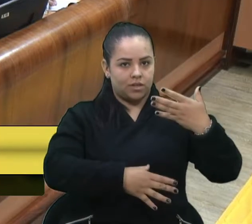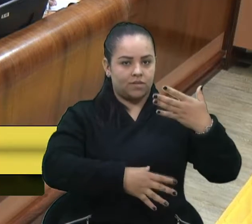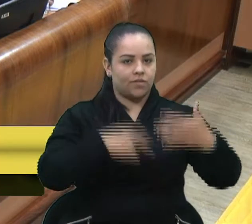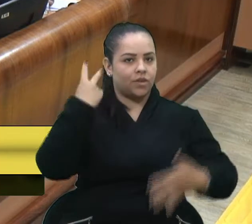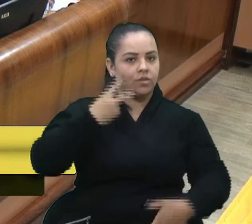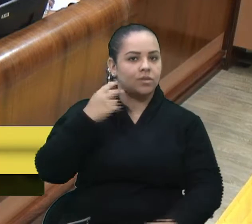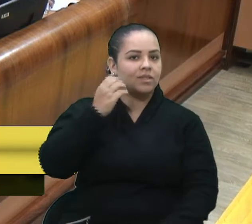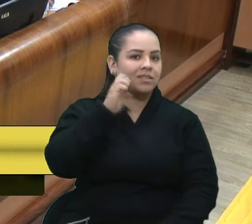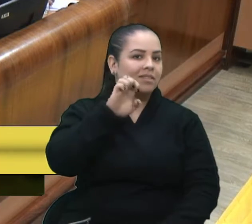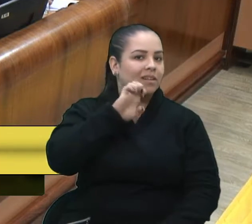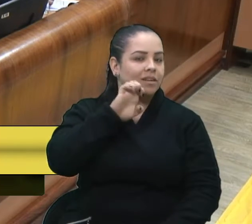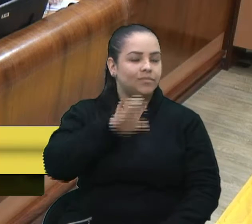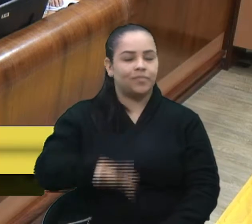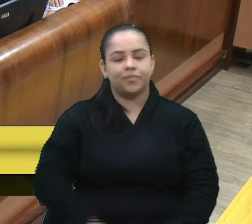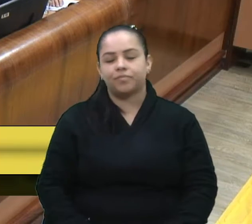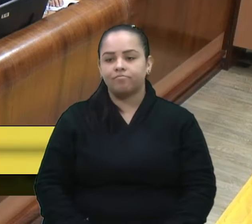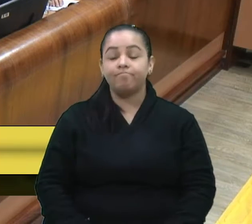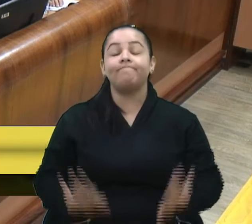Vamos lá.